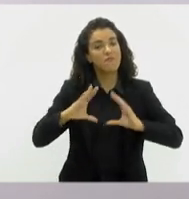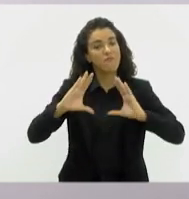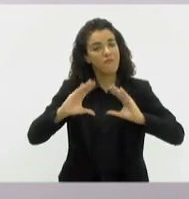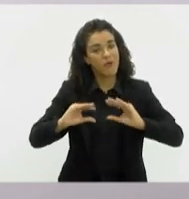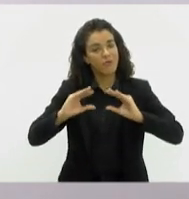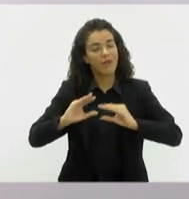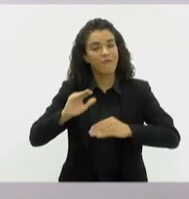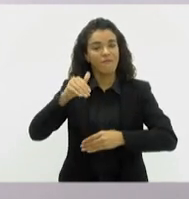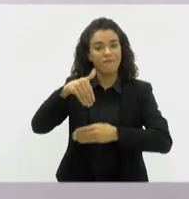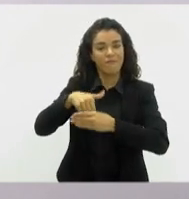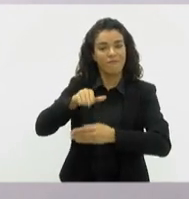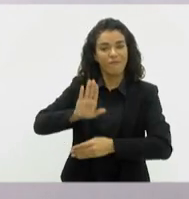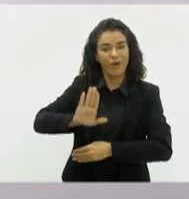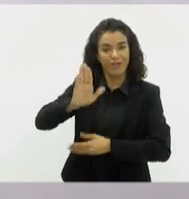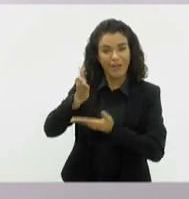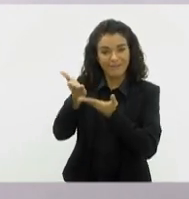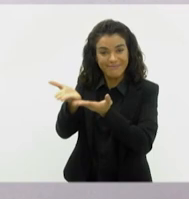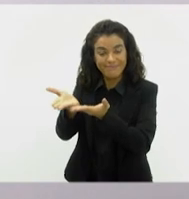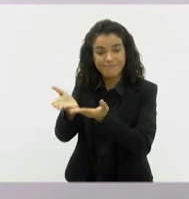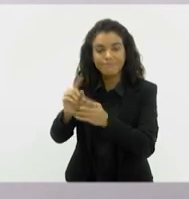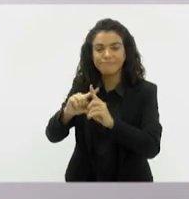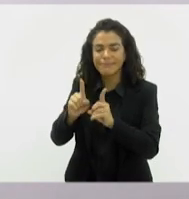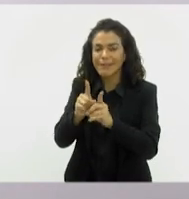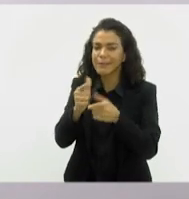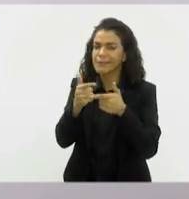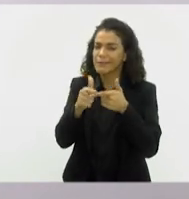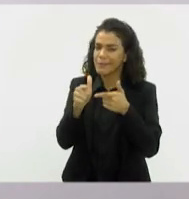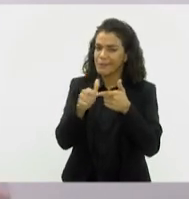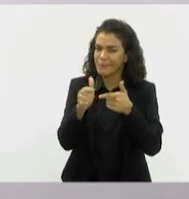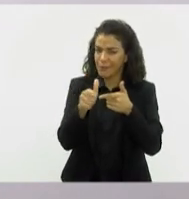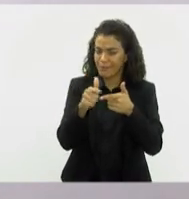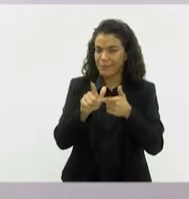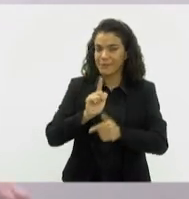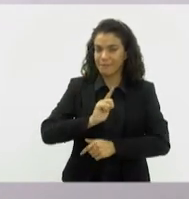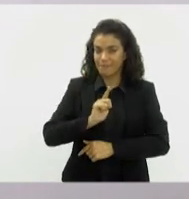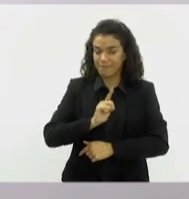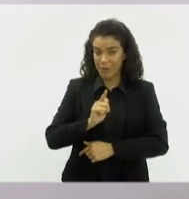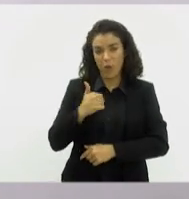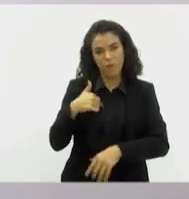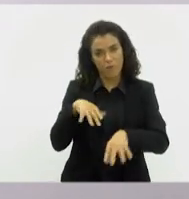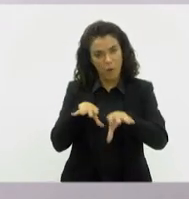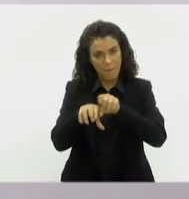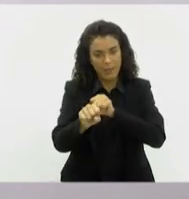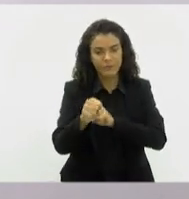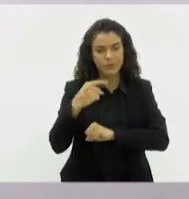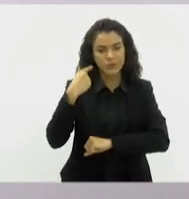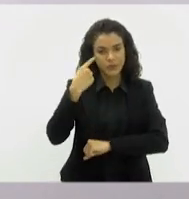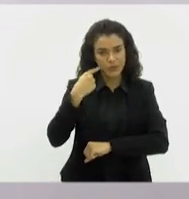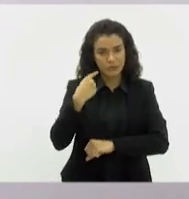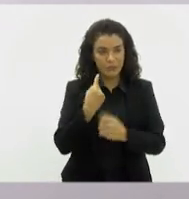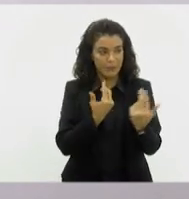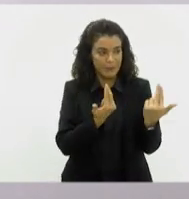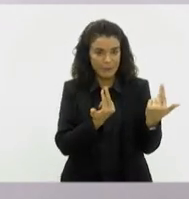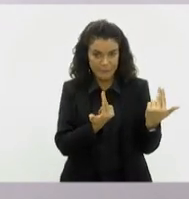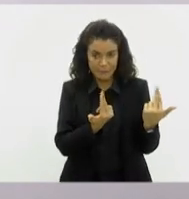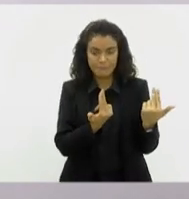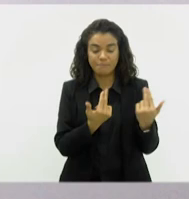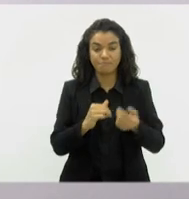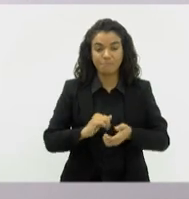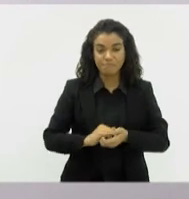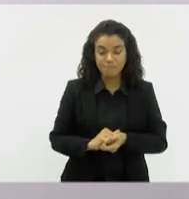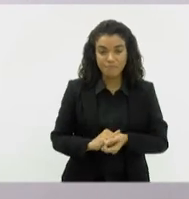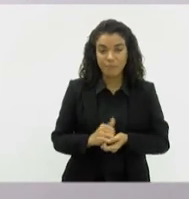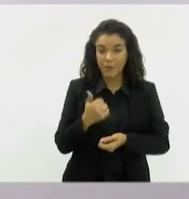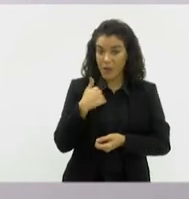Só que nós temos um problema. E aí, eu também, que tenho formação em direito, preciso que a gente observe a